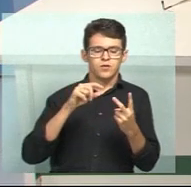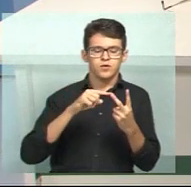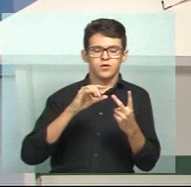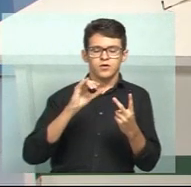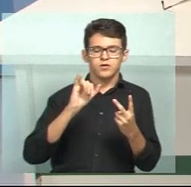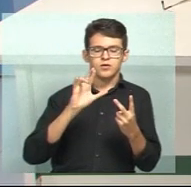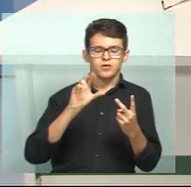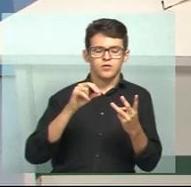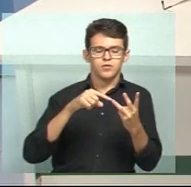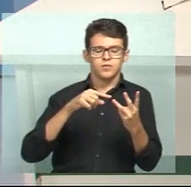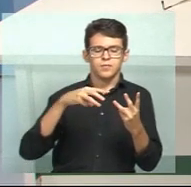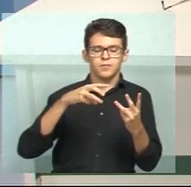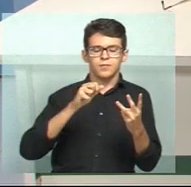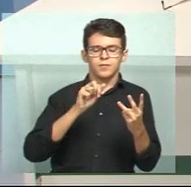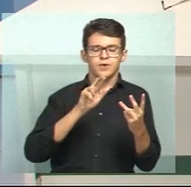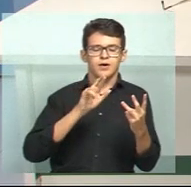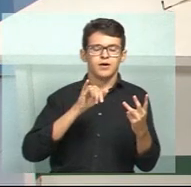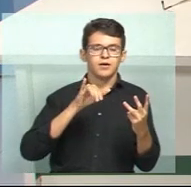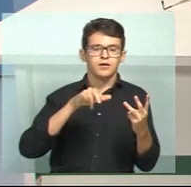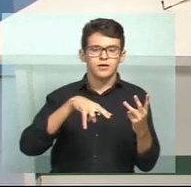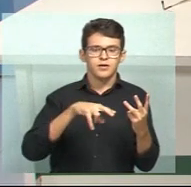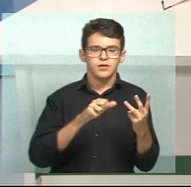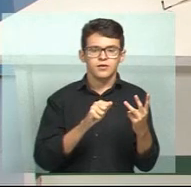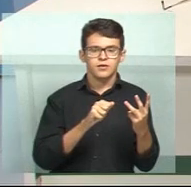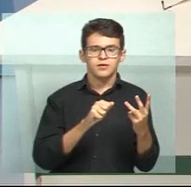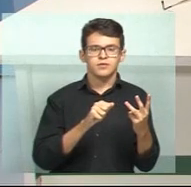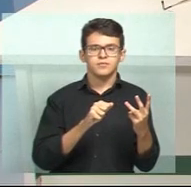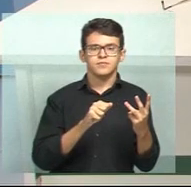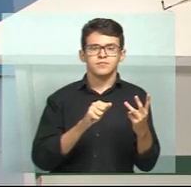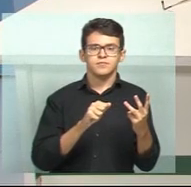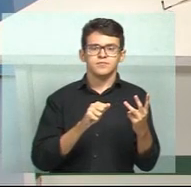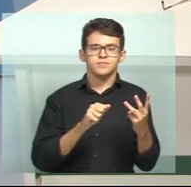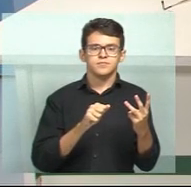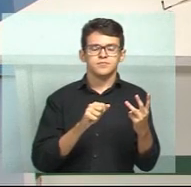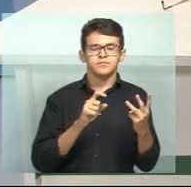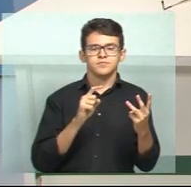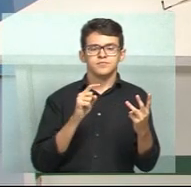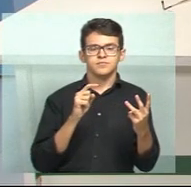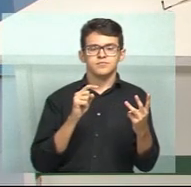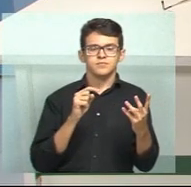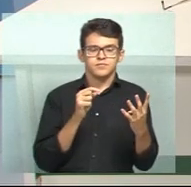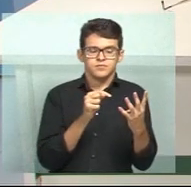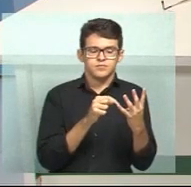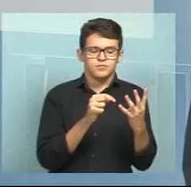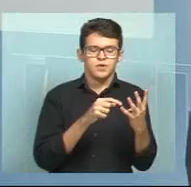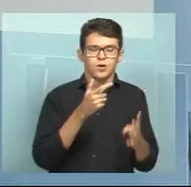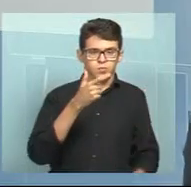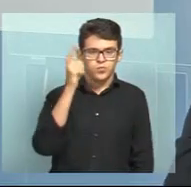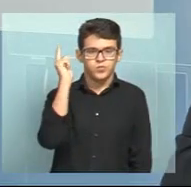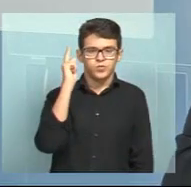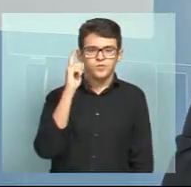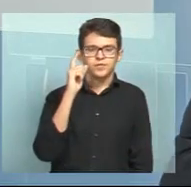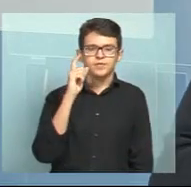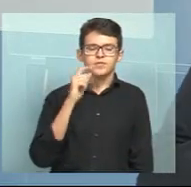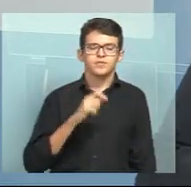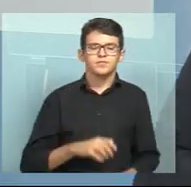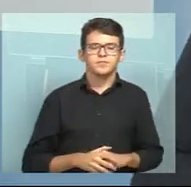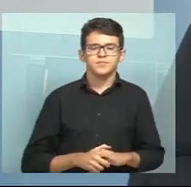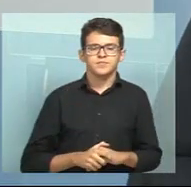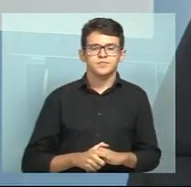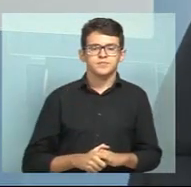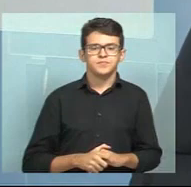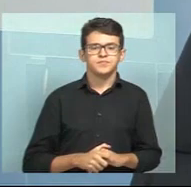Marina. O presidente da República mandou um recado para os ministros, lá de Davos. Fiquem calados, não falem nada sobre o